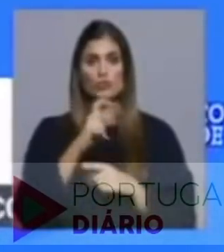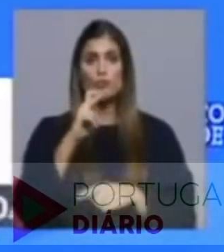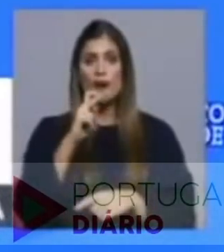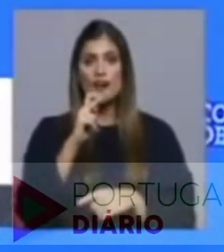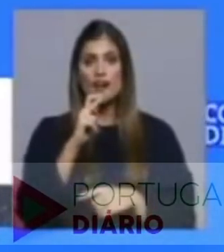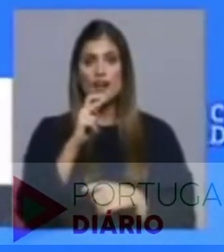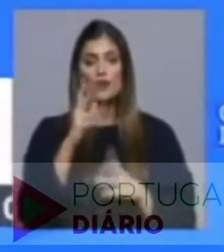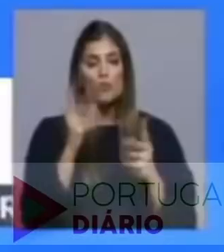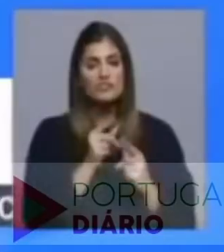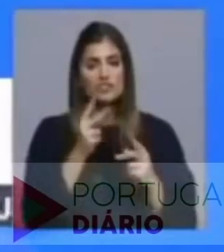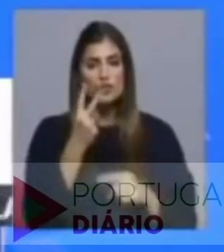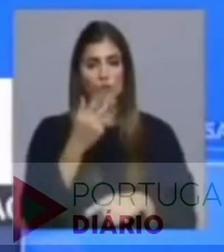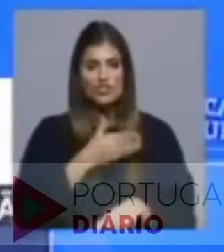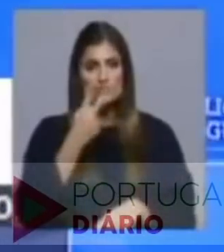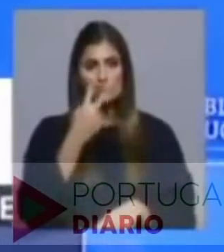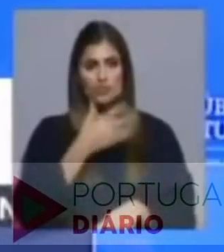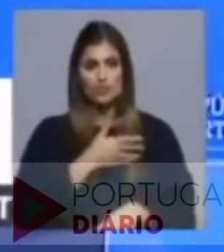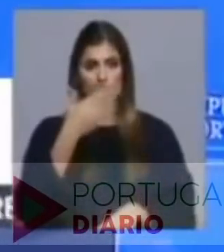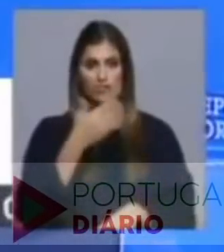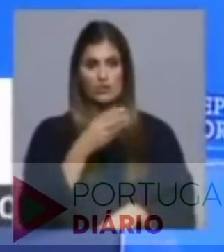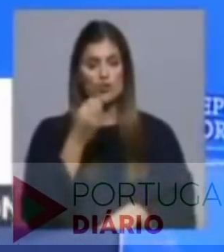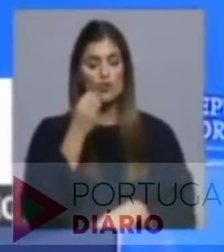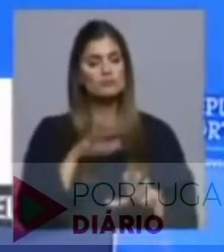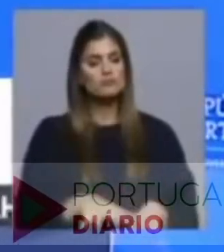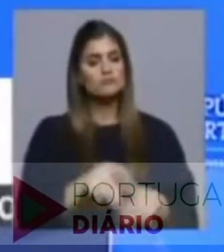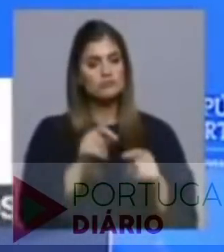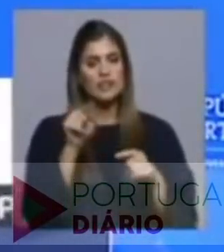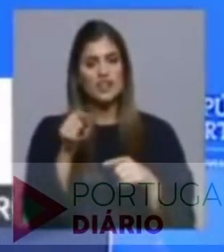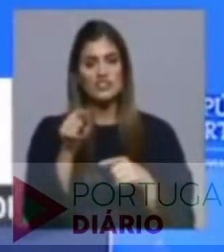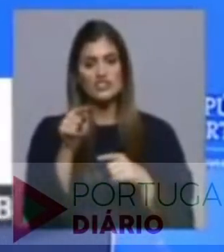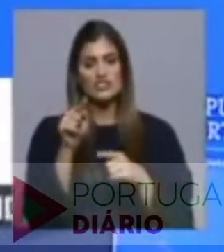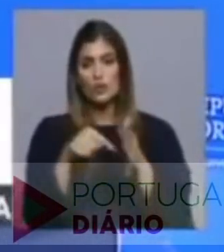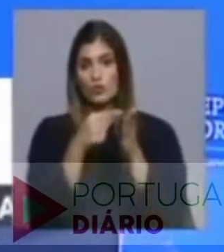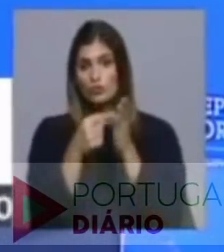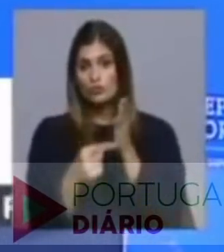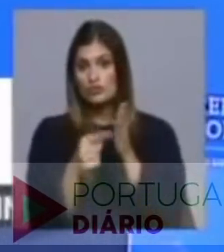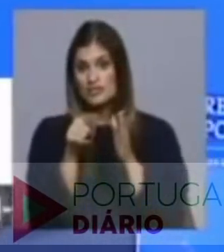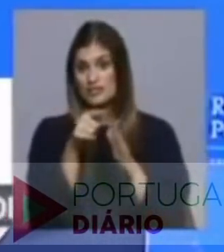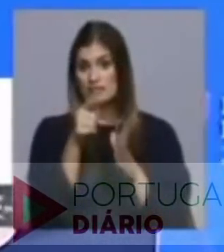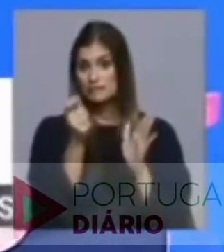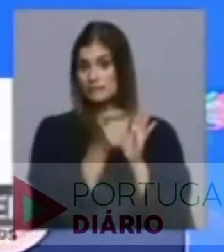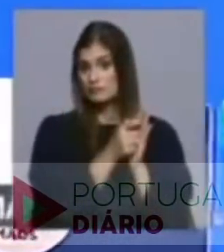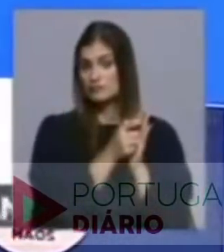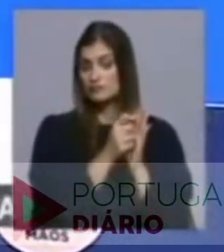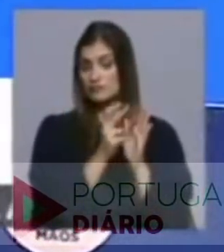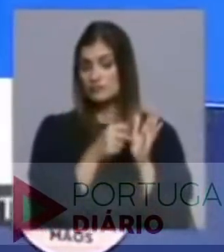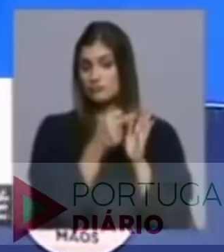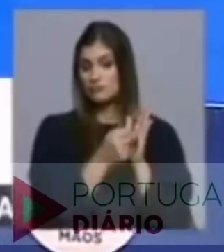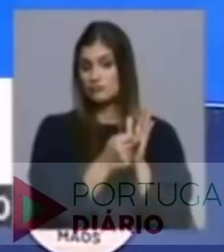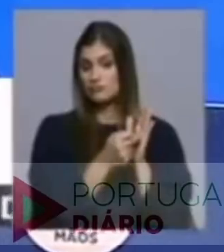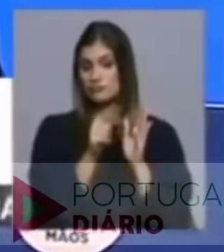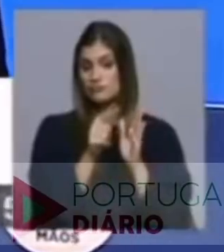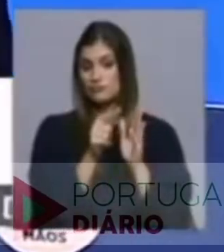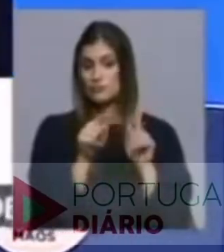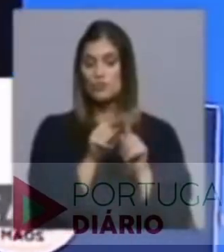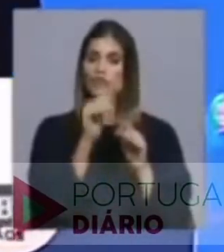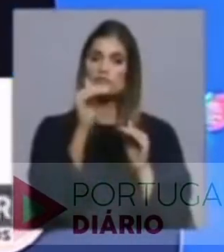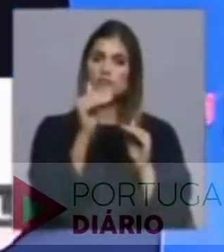2 dias, é como é que evolui esta cruz. Se esta cruz evoluir no sentido